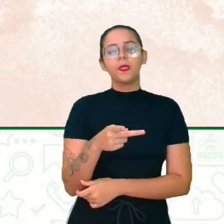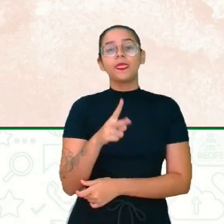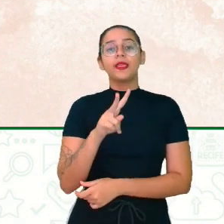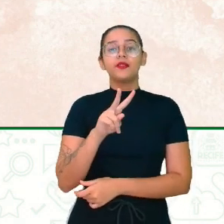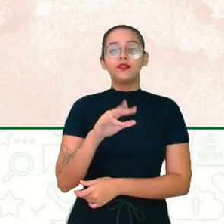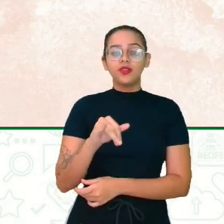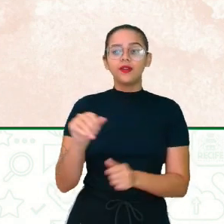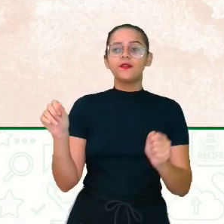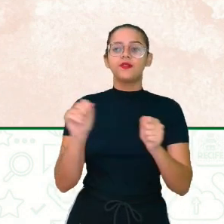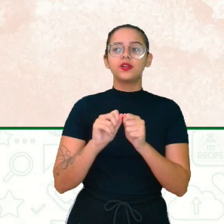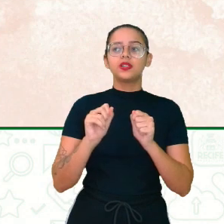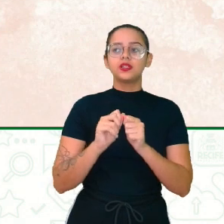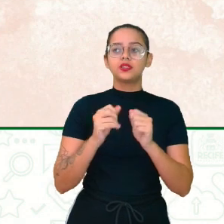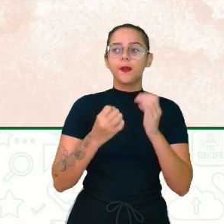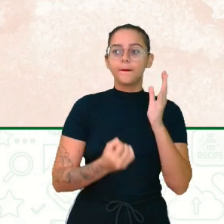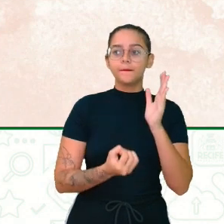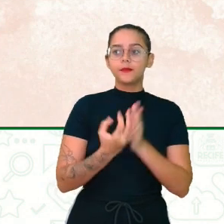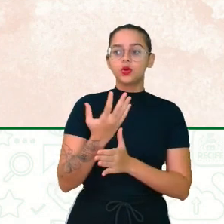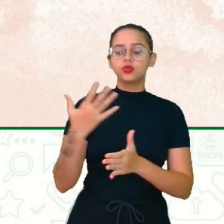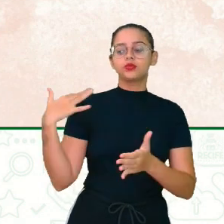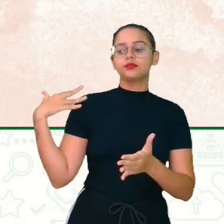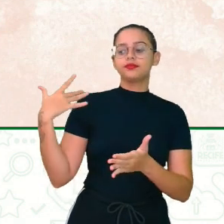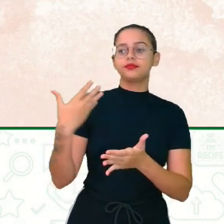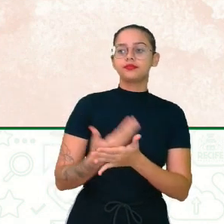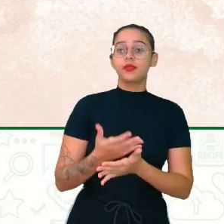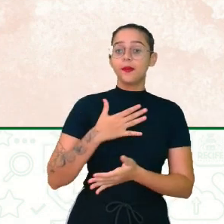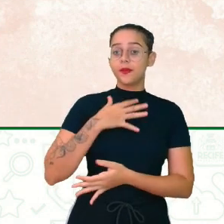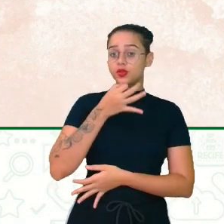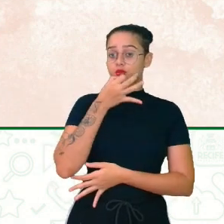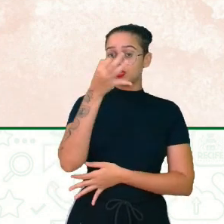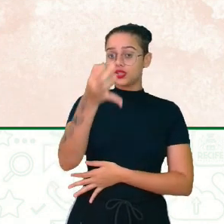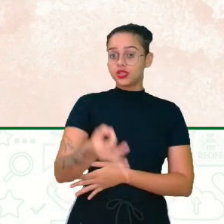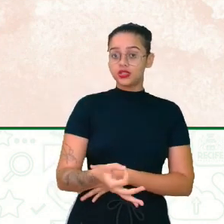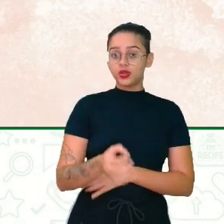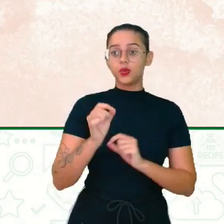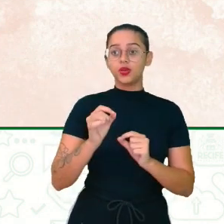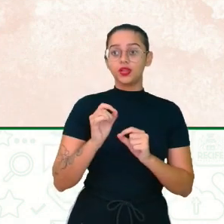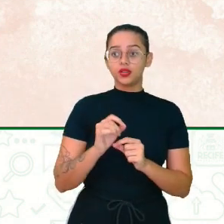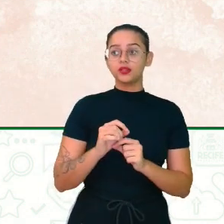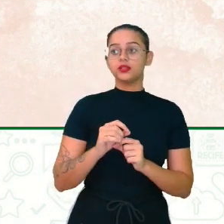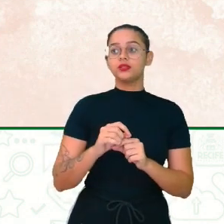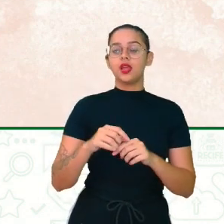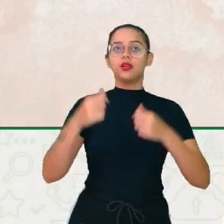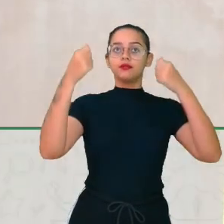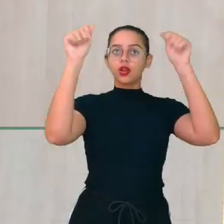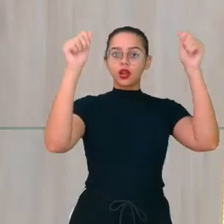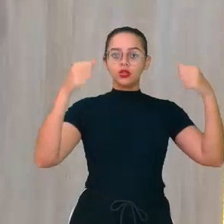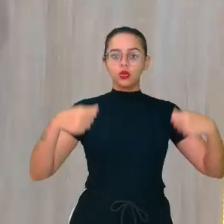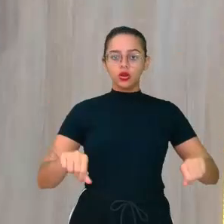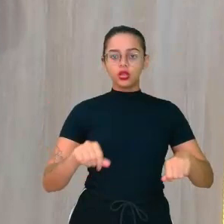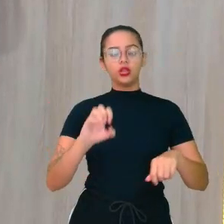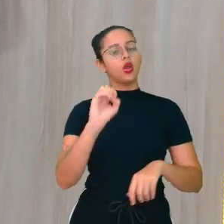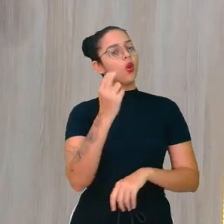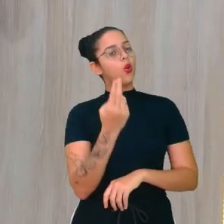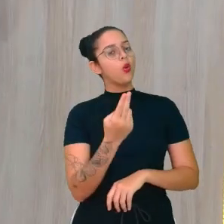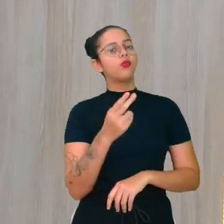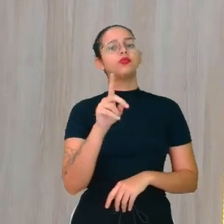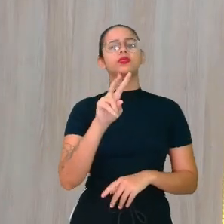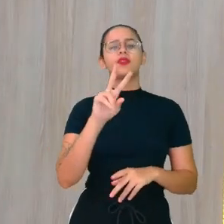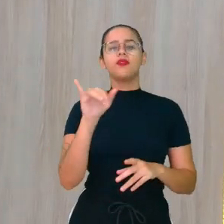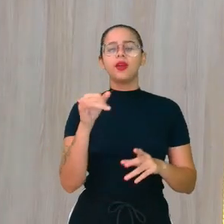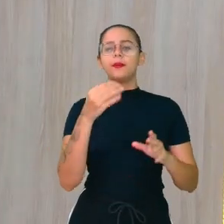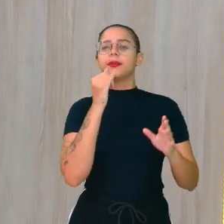vai produzir essa linha do tempo. A minha sugestão é que seja uma cartolina, ou que você vai